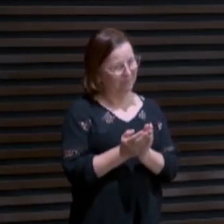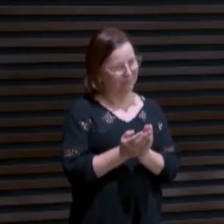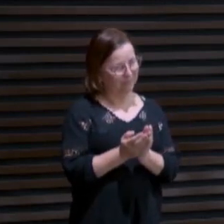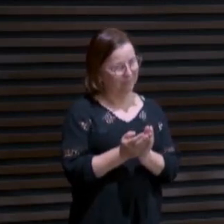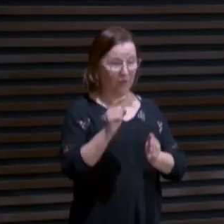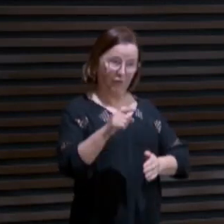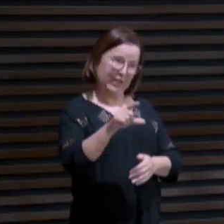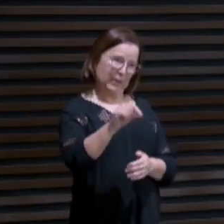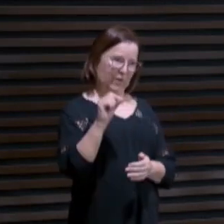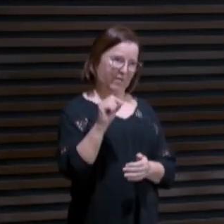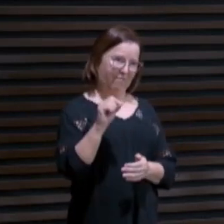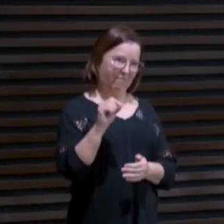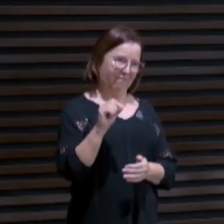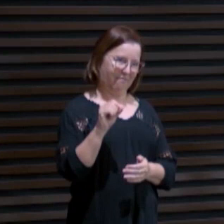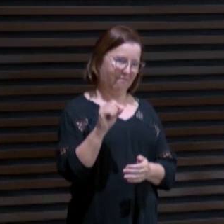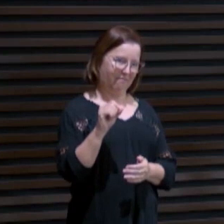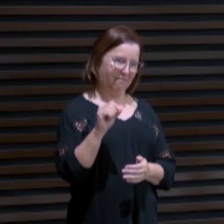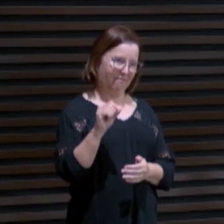Você escolhe.